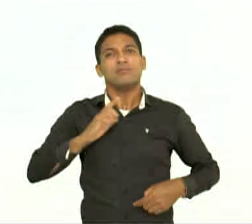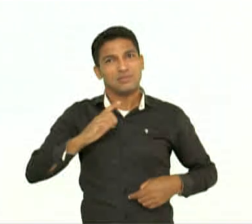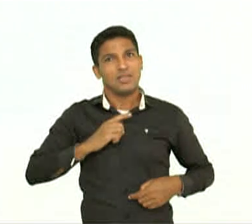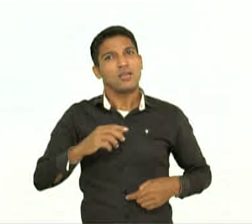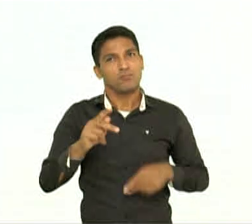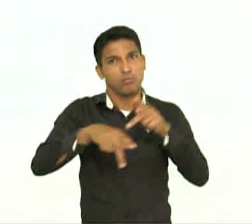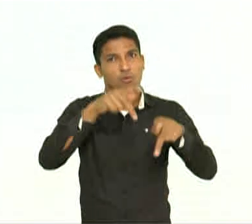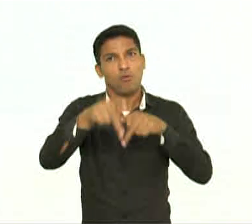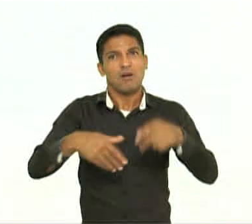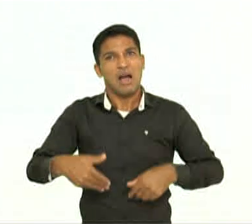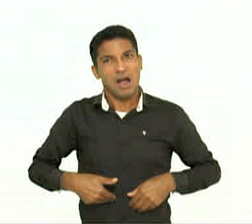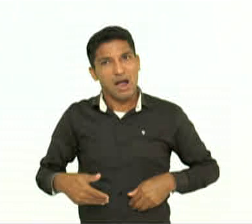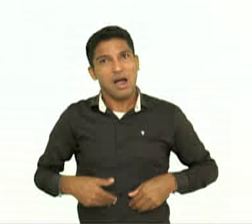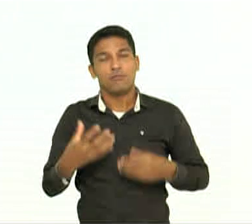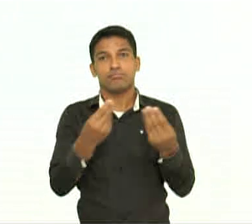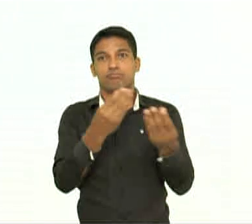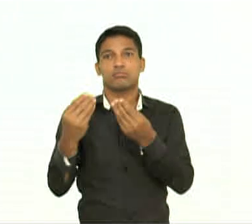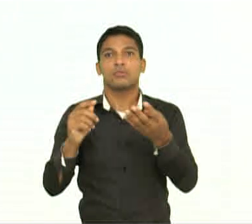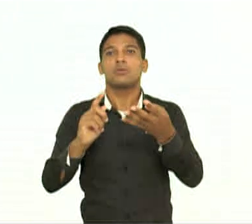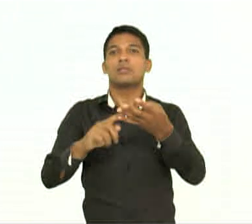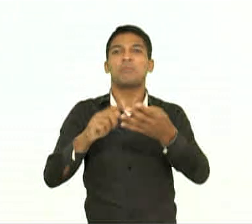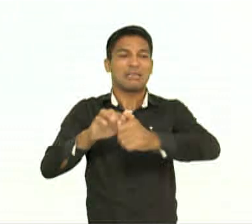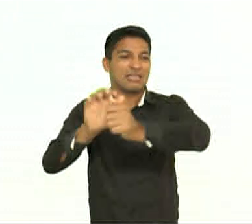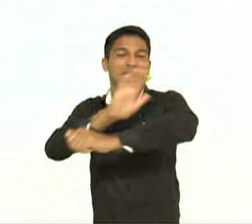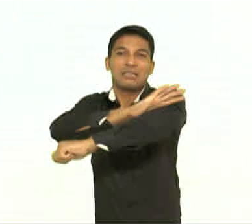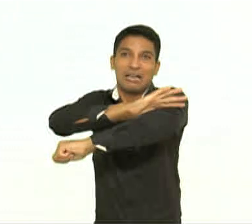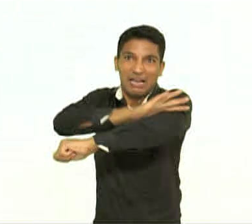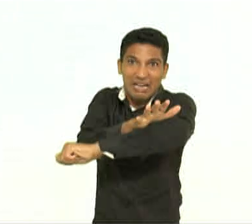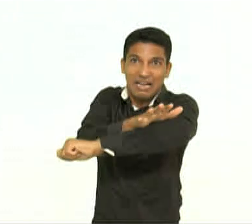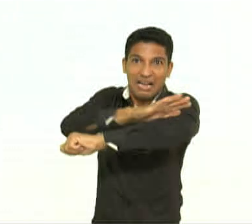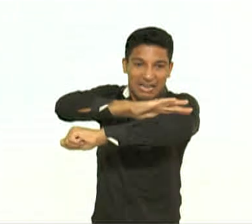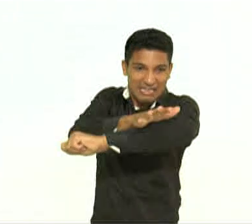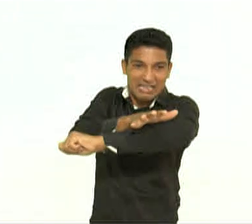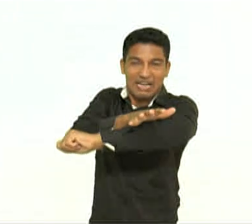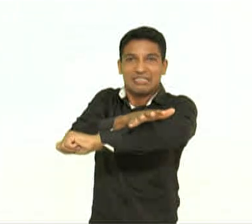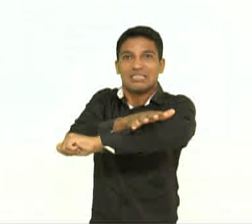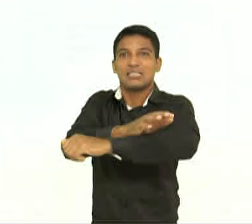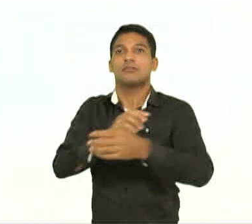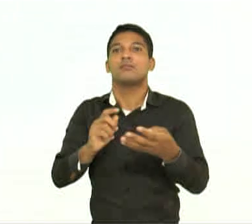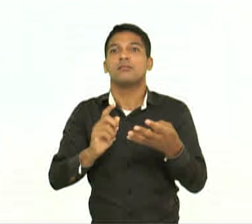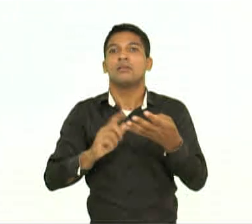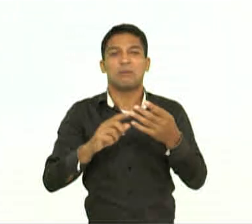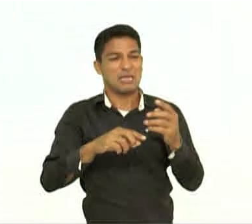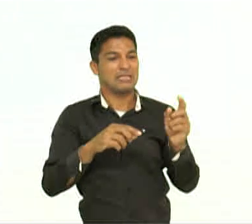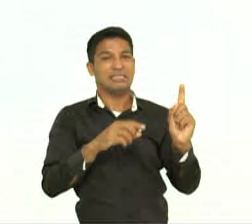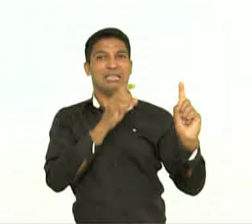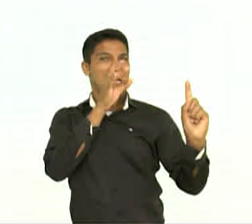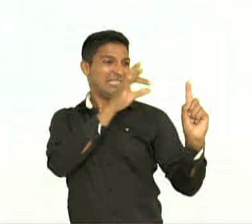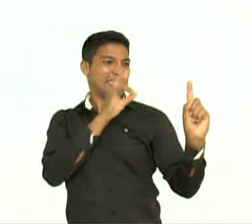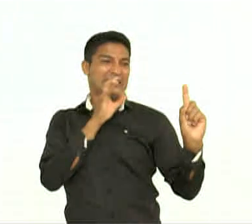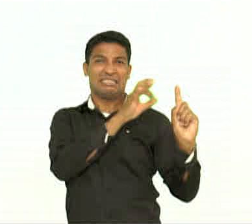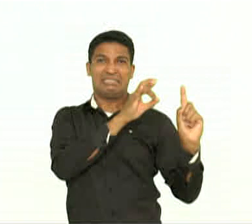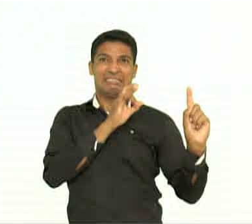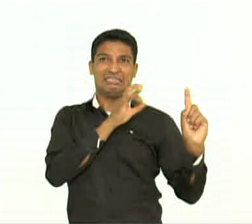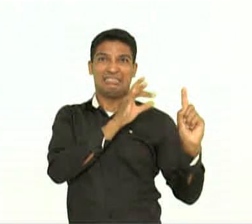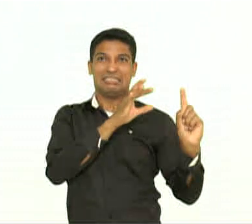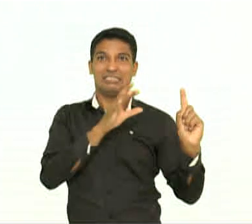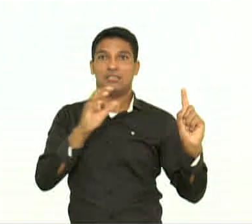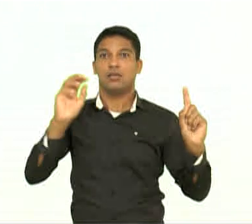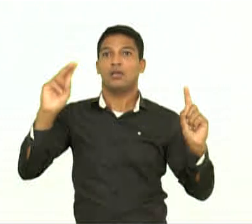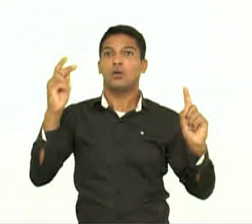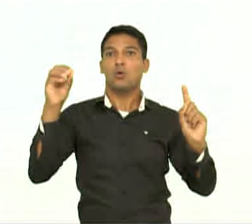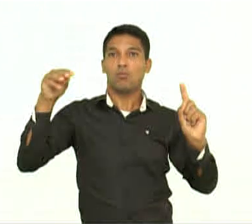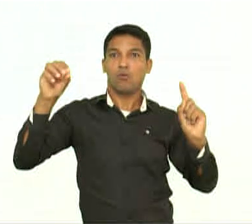salários, claro, o combate ao racismo, à homofobia, o problema da violência doméstica, o problema do